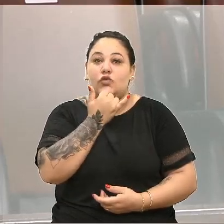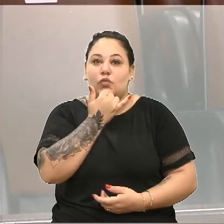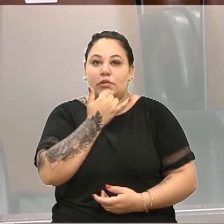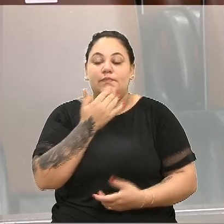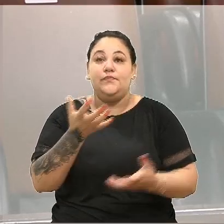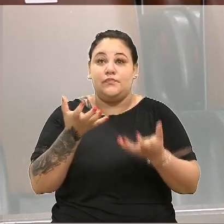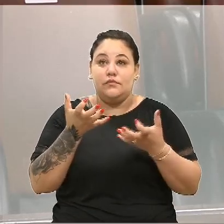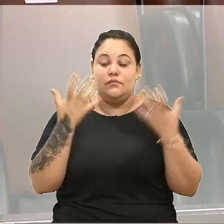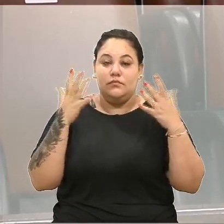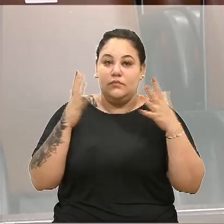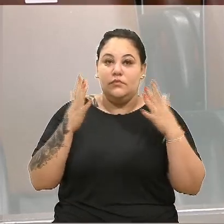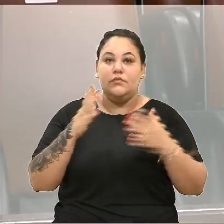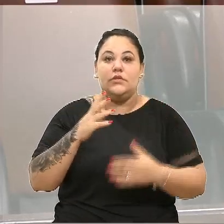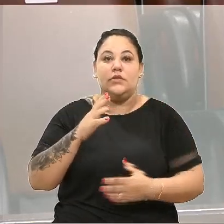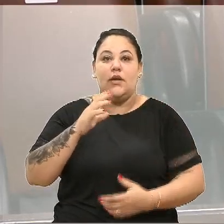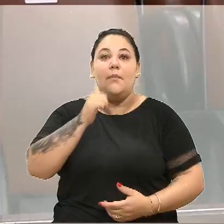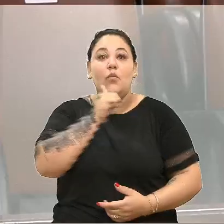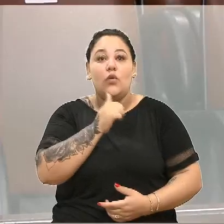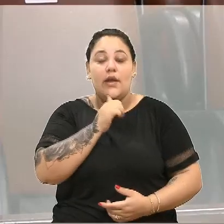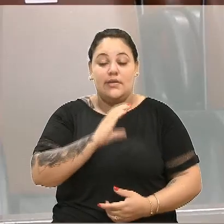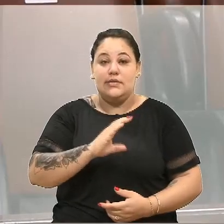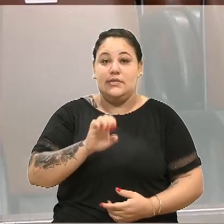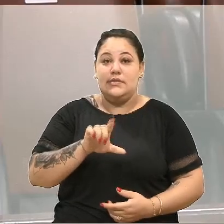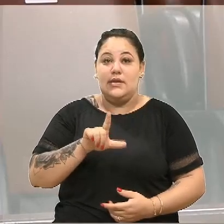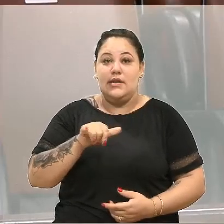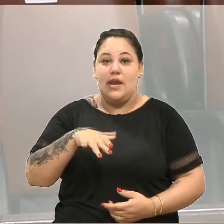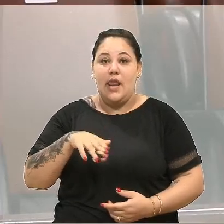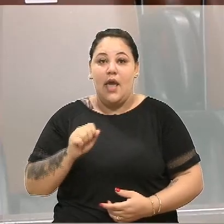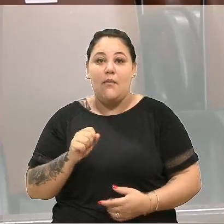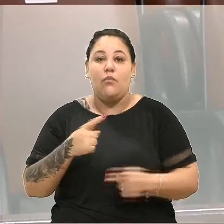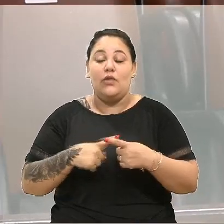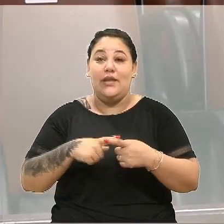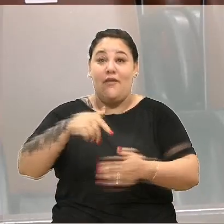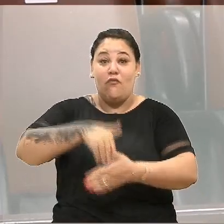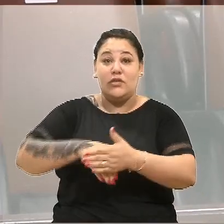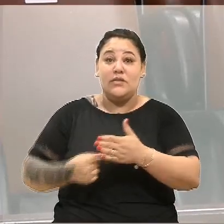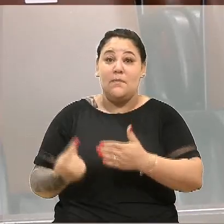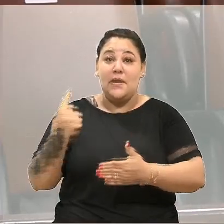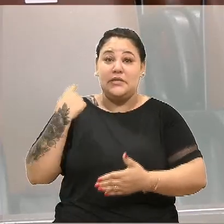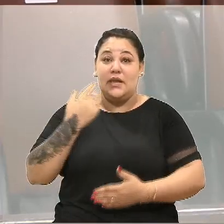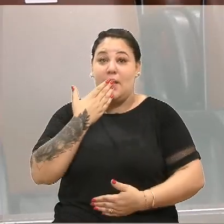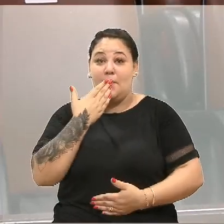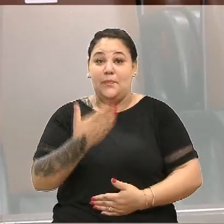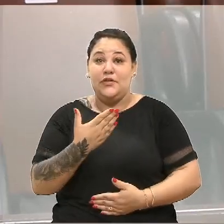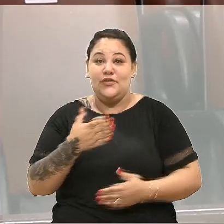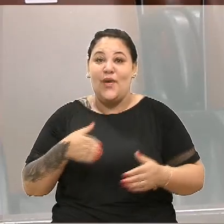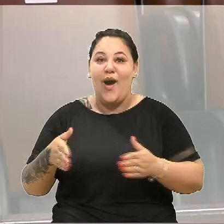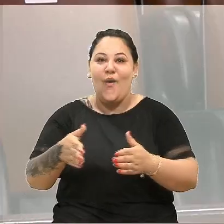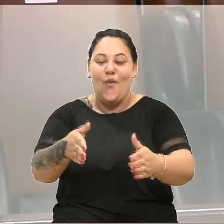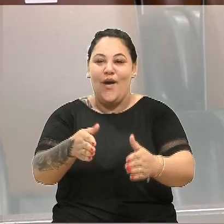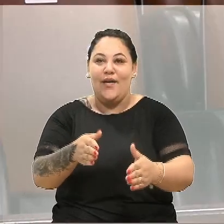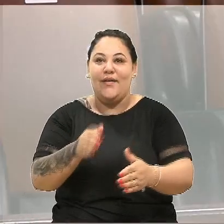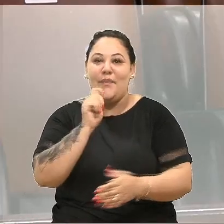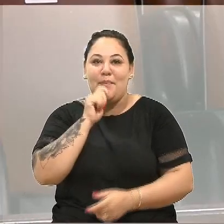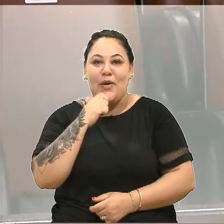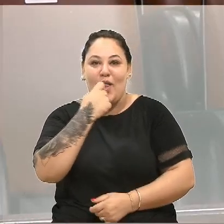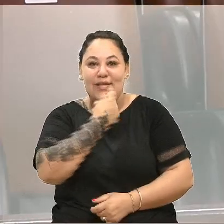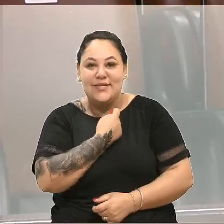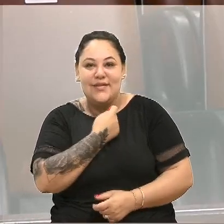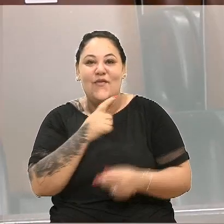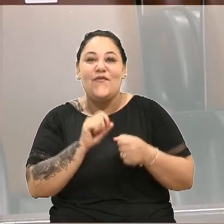A dona Celina, ela, desde a outra eleição passada, ela pediu a Rua dos Picolezeiros para fazer o calçamento